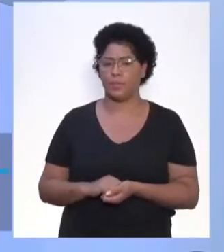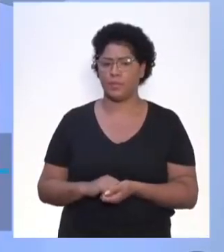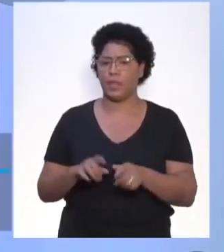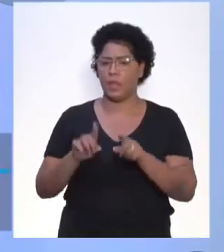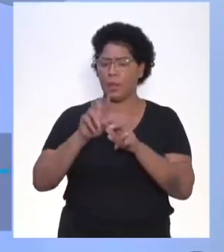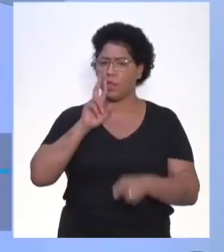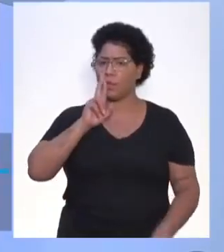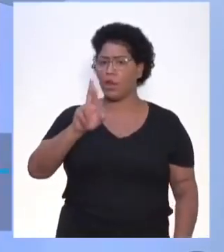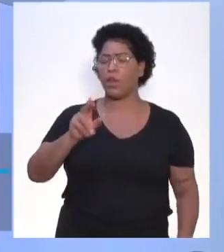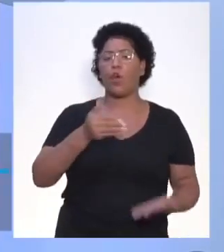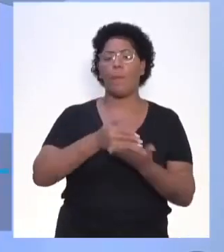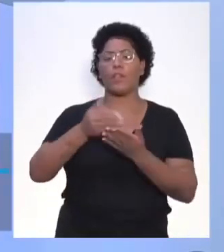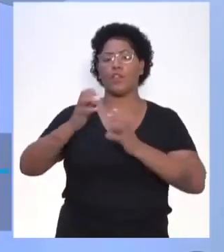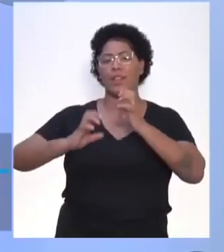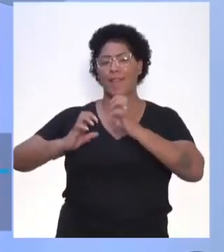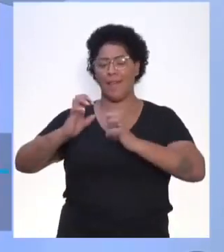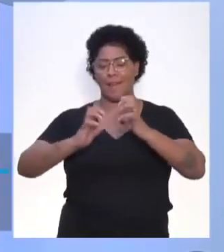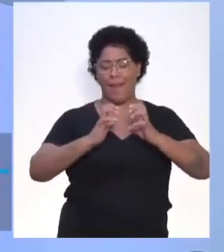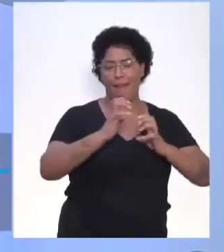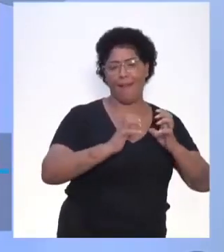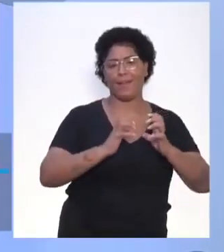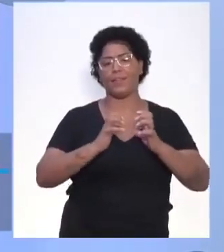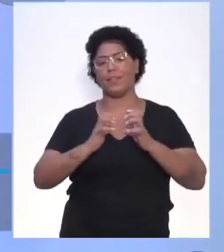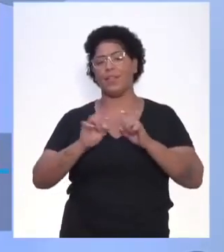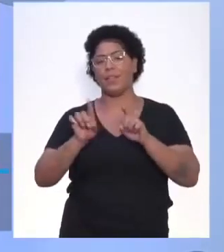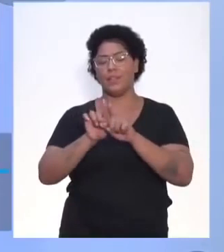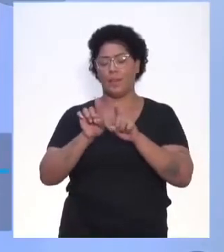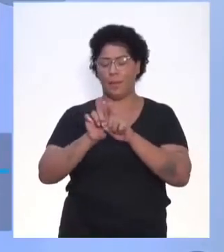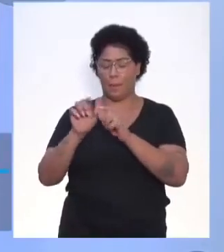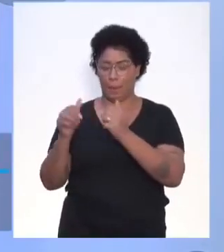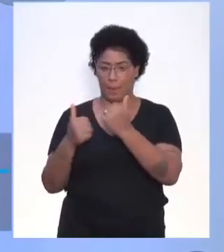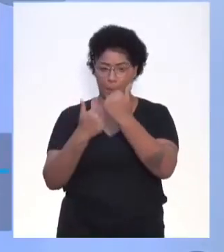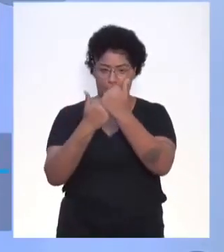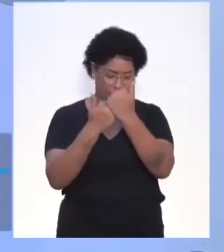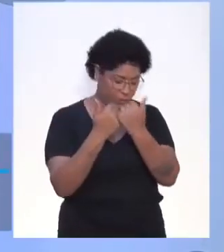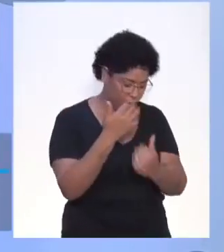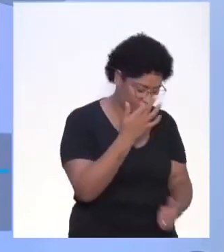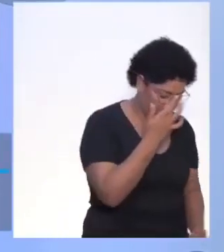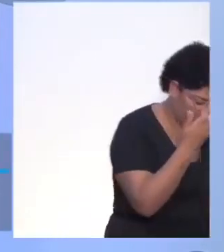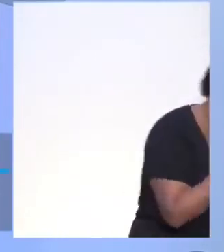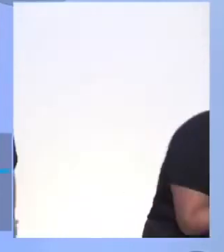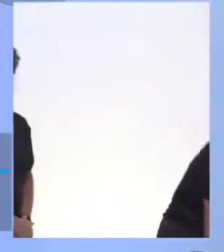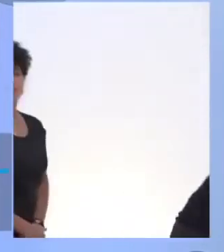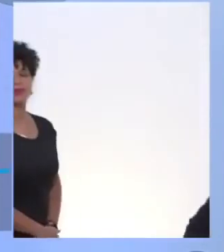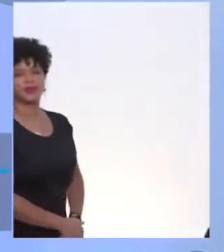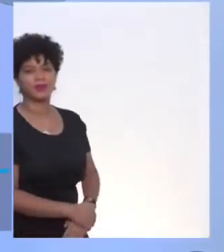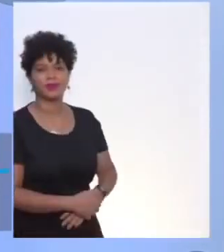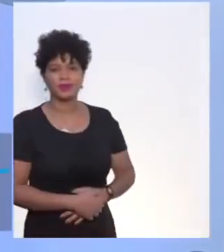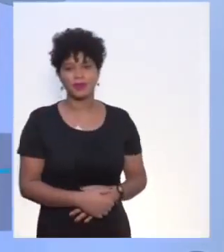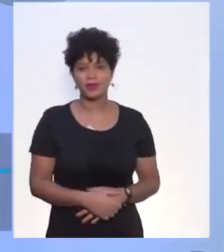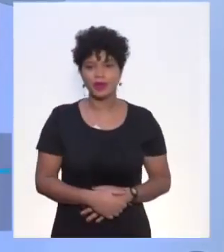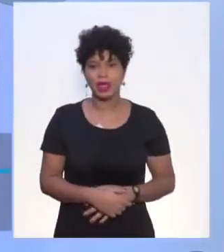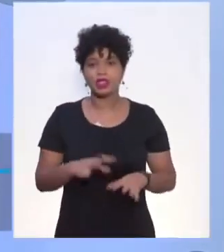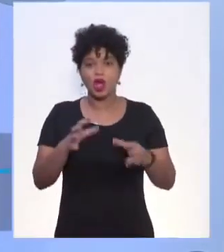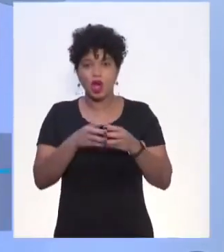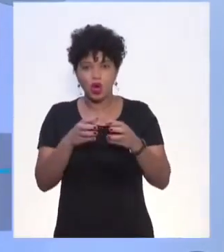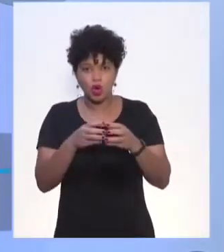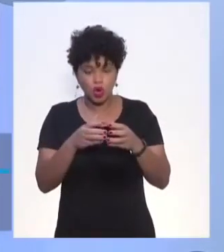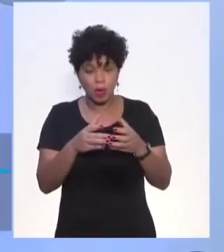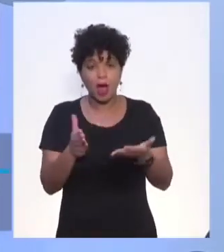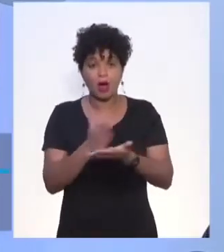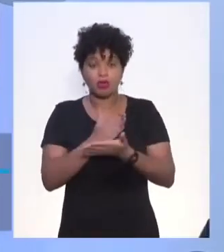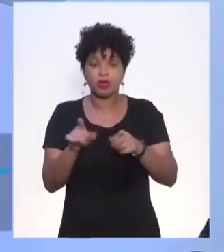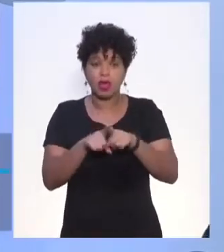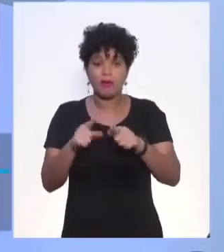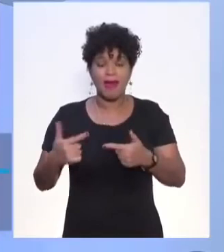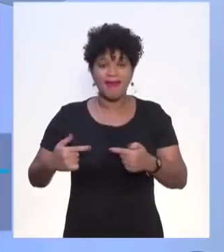colocando guerra entre as diferentes etnias, divergências e conflitos, conflito étnico de grupos, guerras